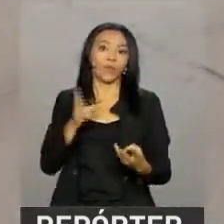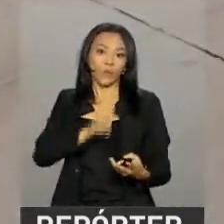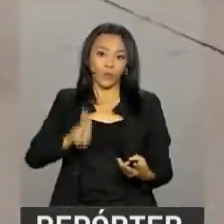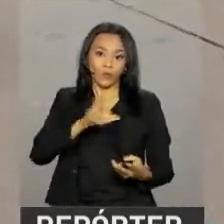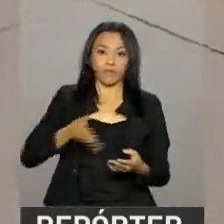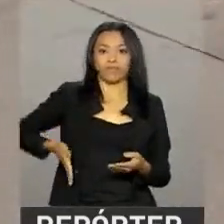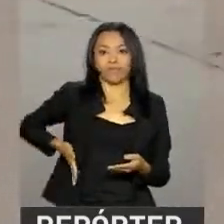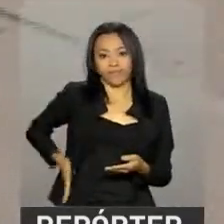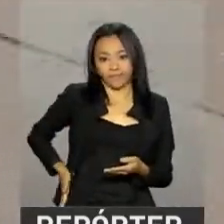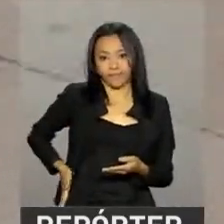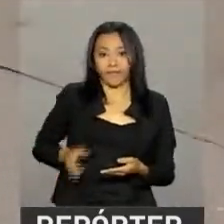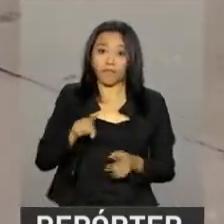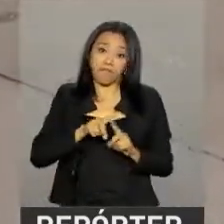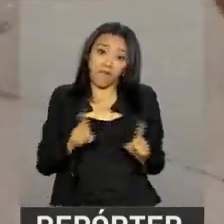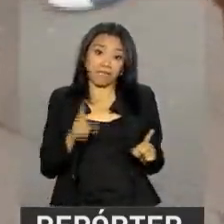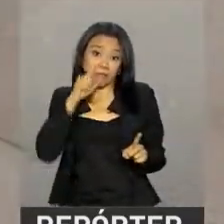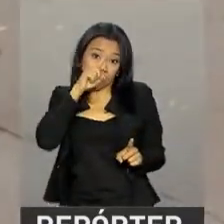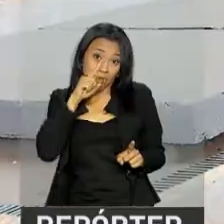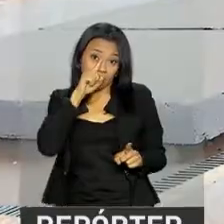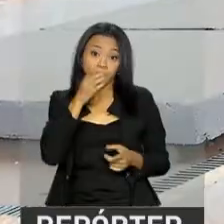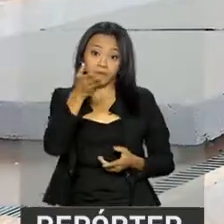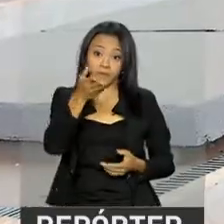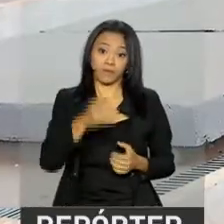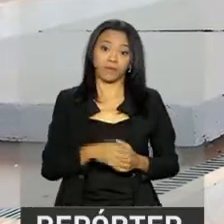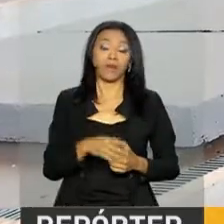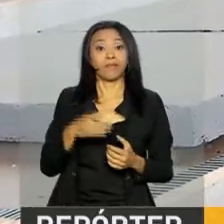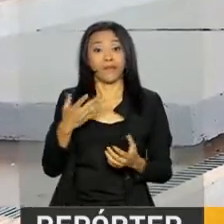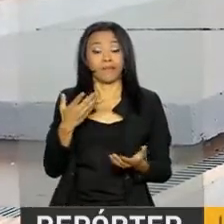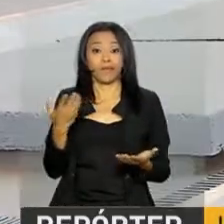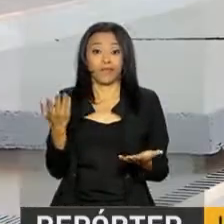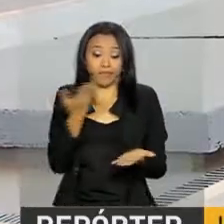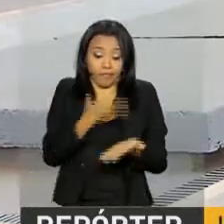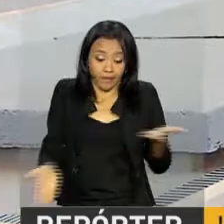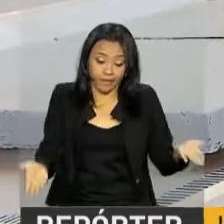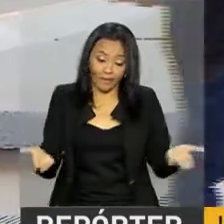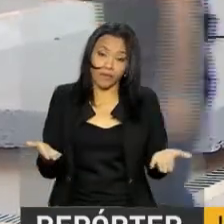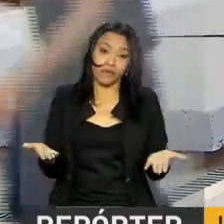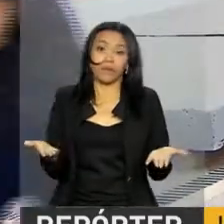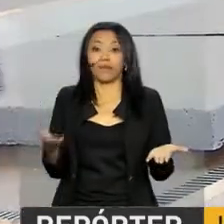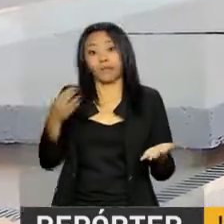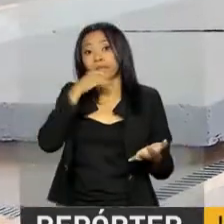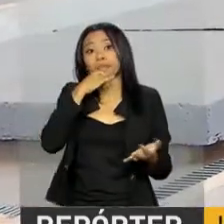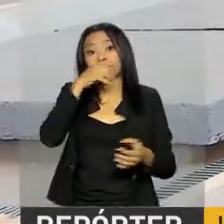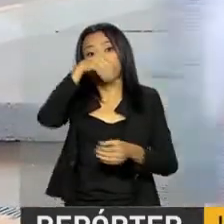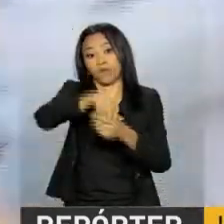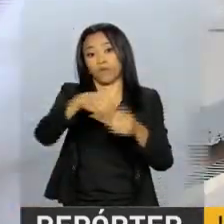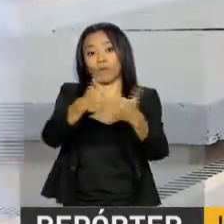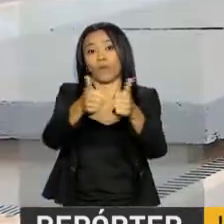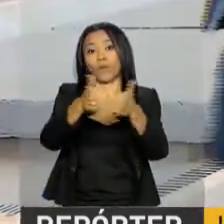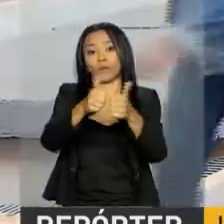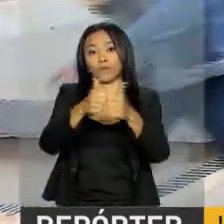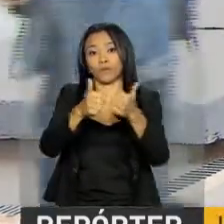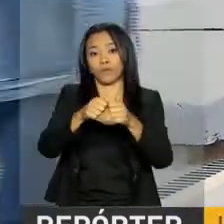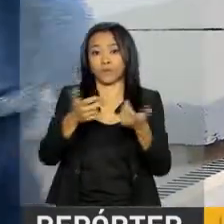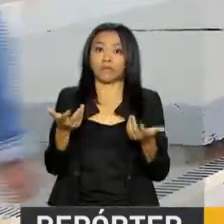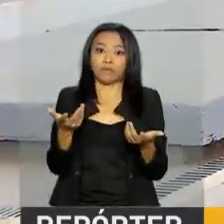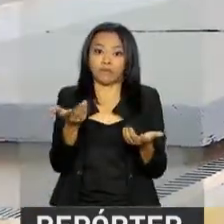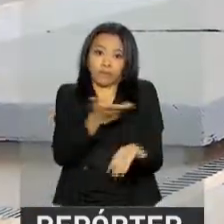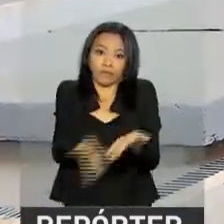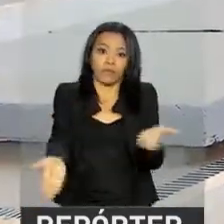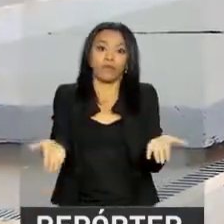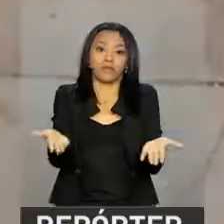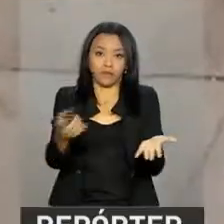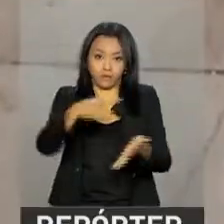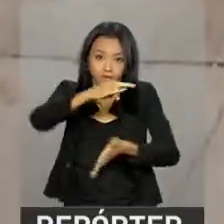na carteira mas acha arriscado em convite de perder não é lindo coletivo por exemplo pede um risco de perder né